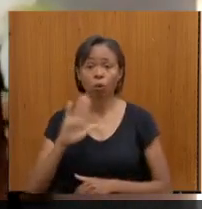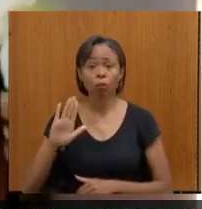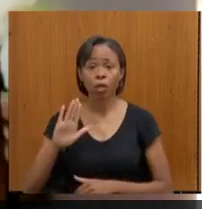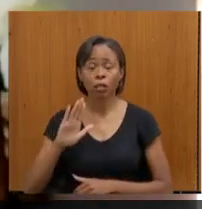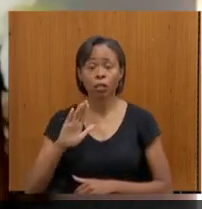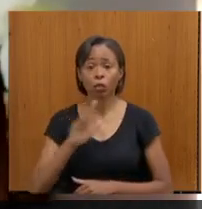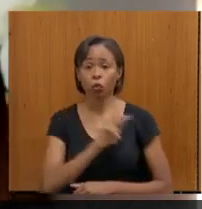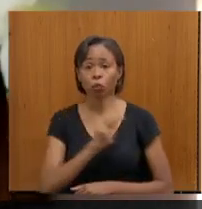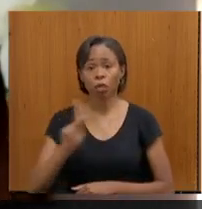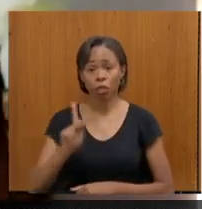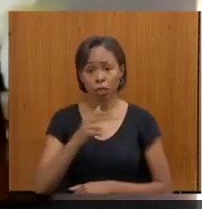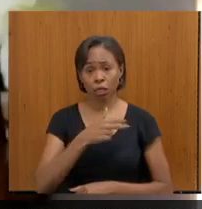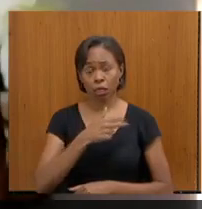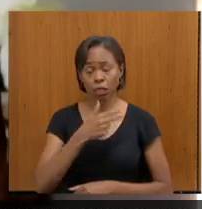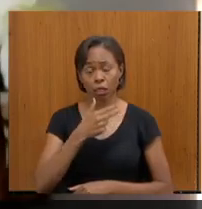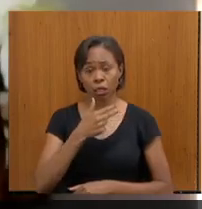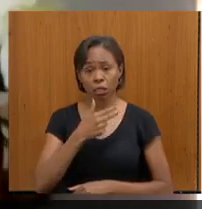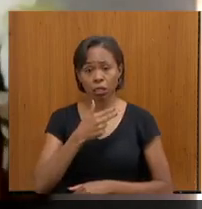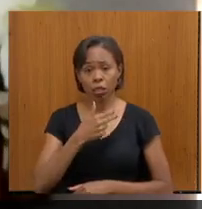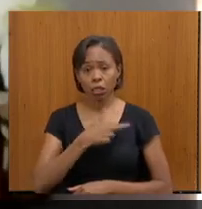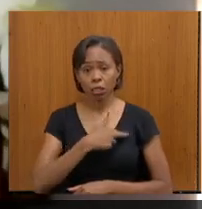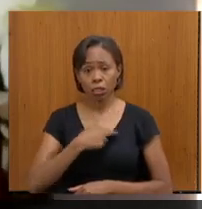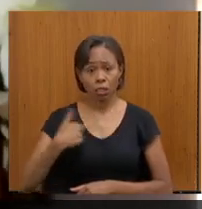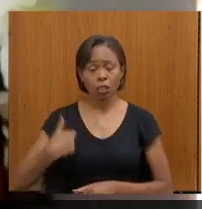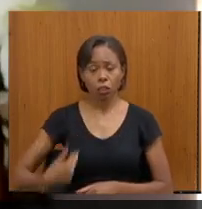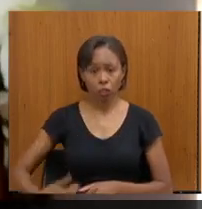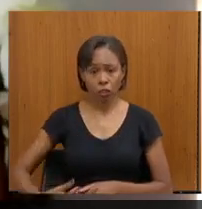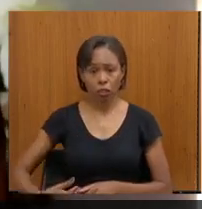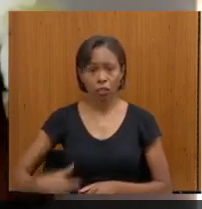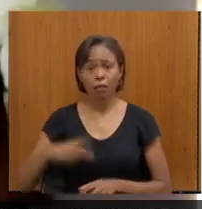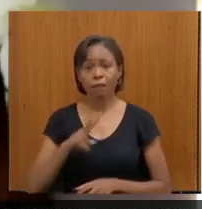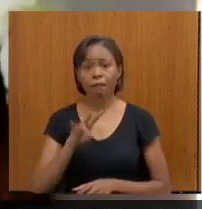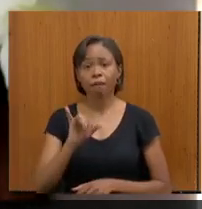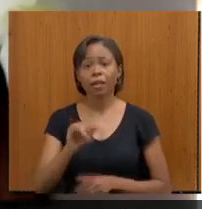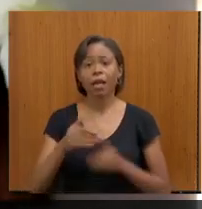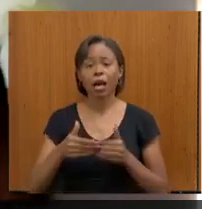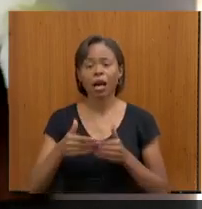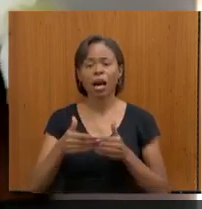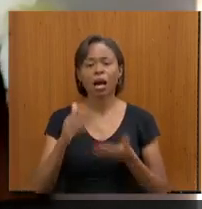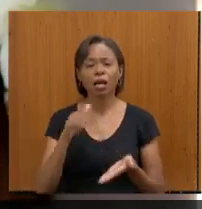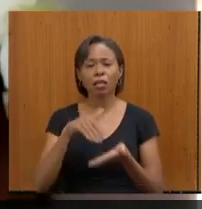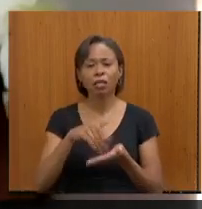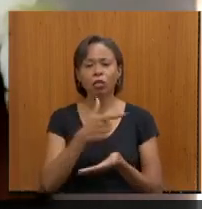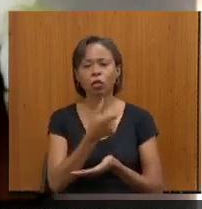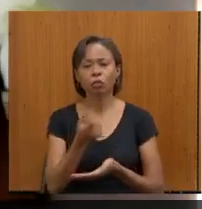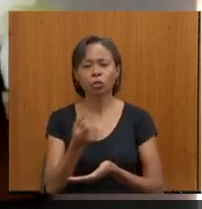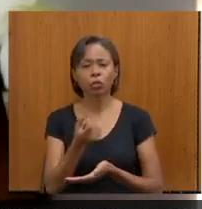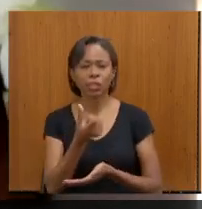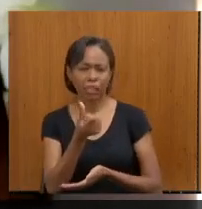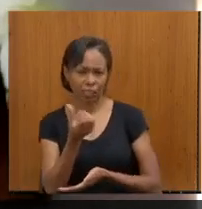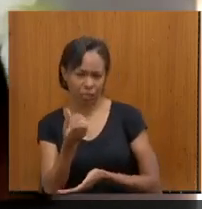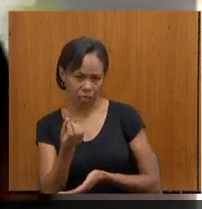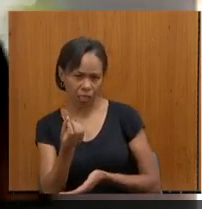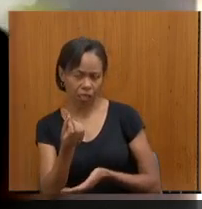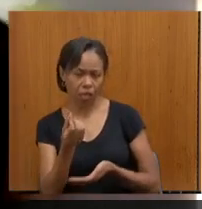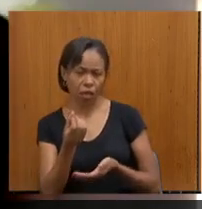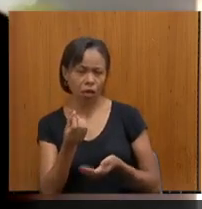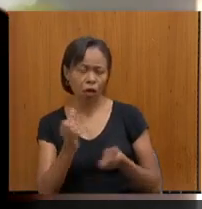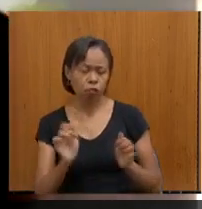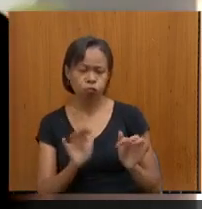missão zero até 2060 a tecnologia de